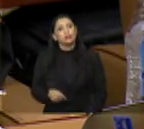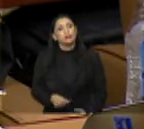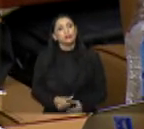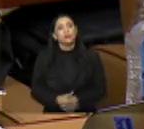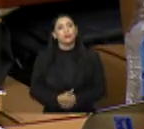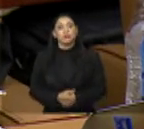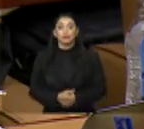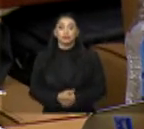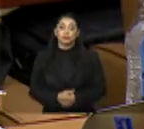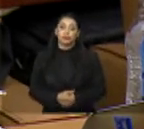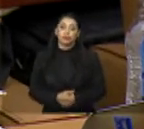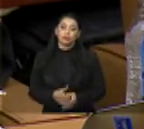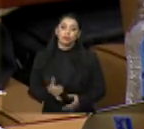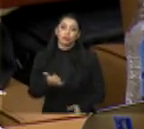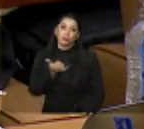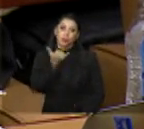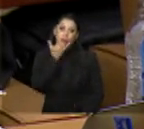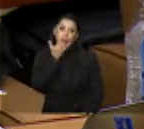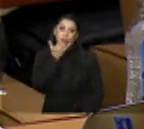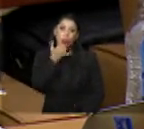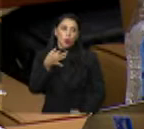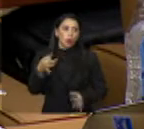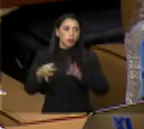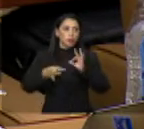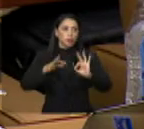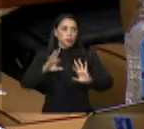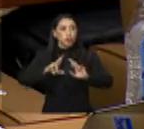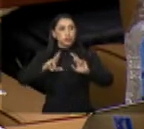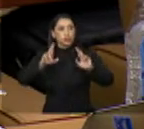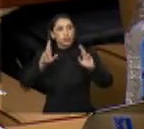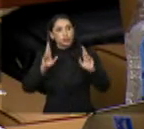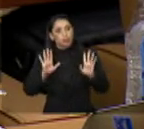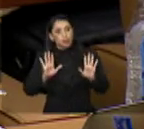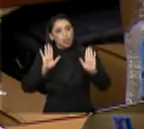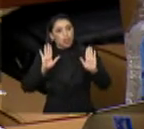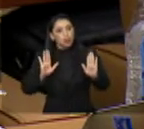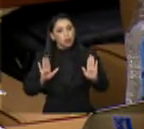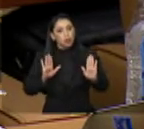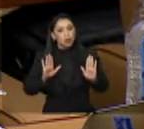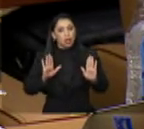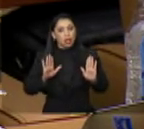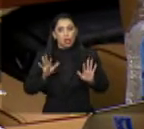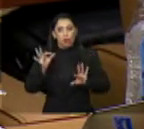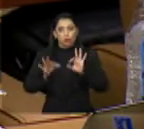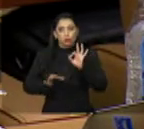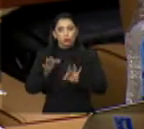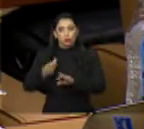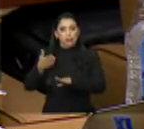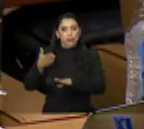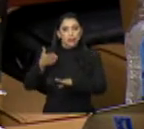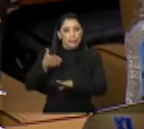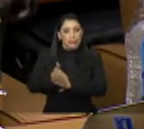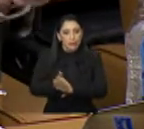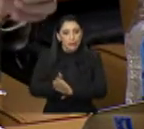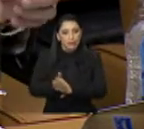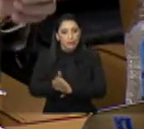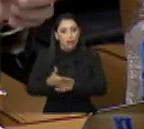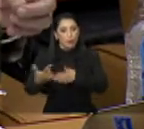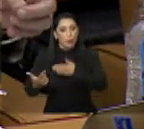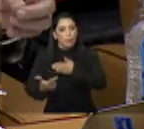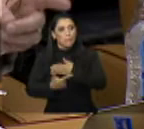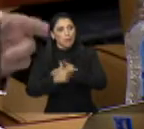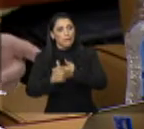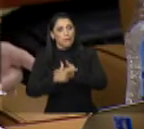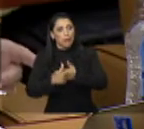e aqui com todas as vendas ao entendimento contrário não é uma interferência do Judiciário em atribuições